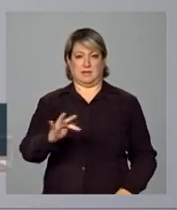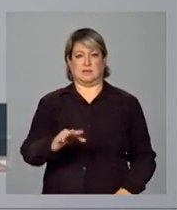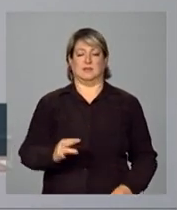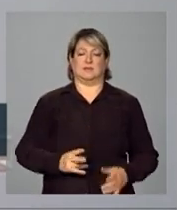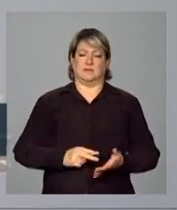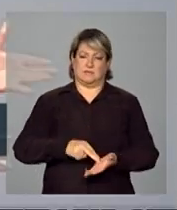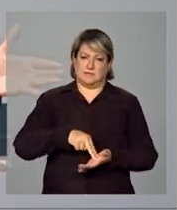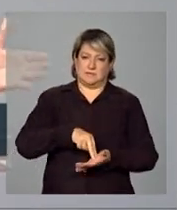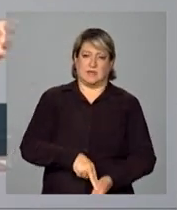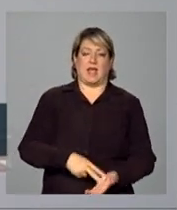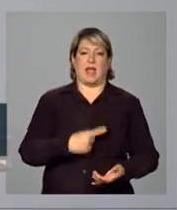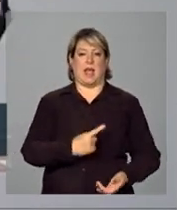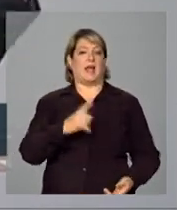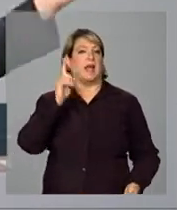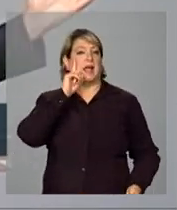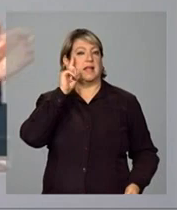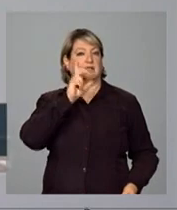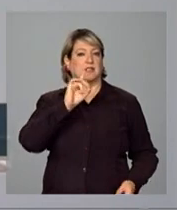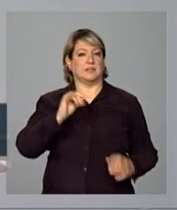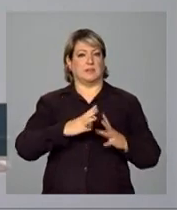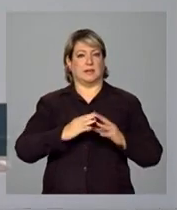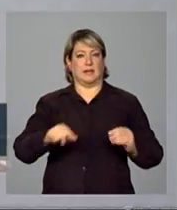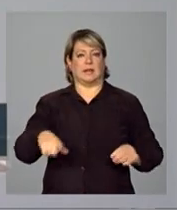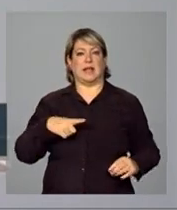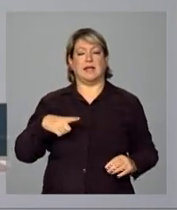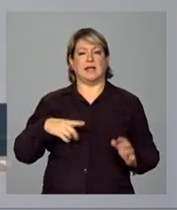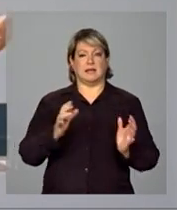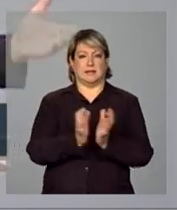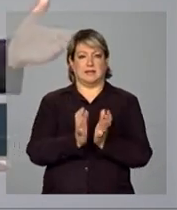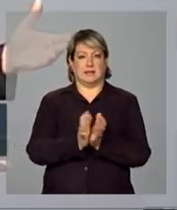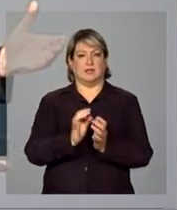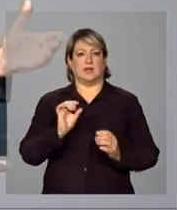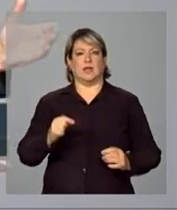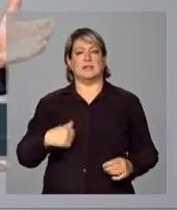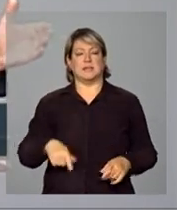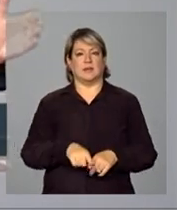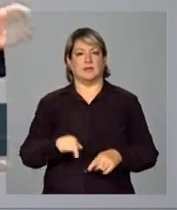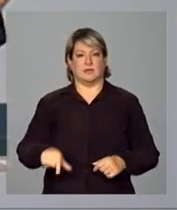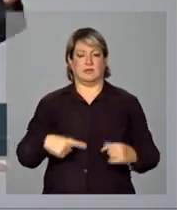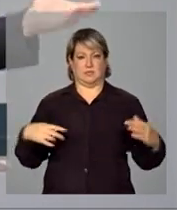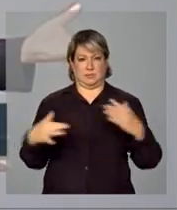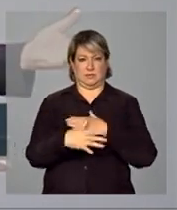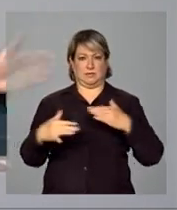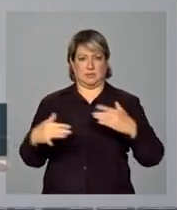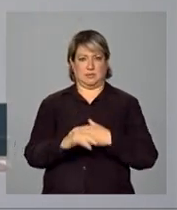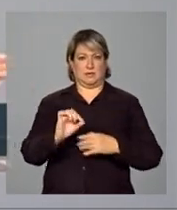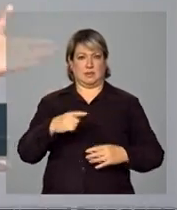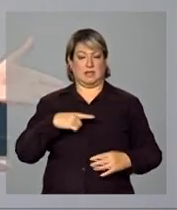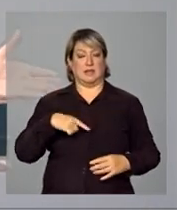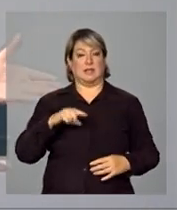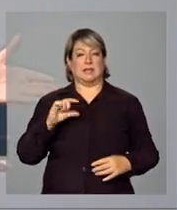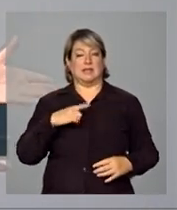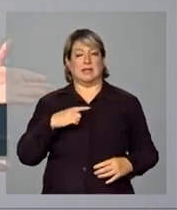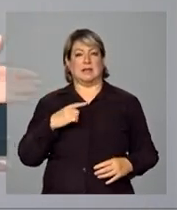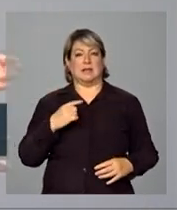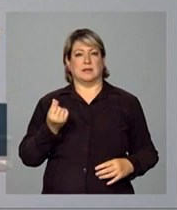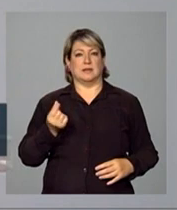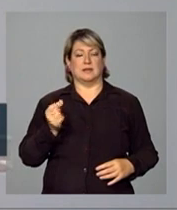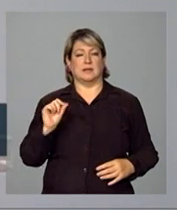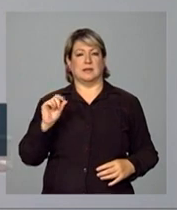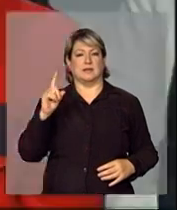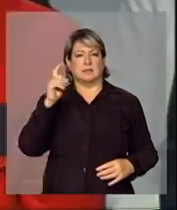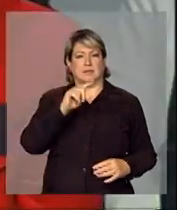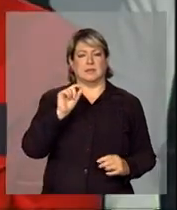passa. Um exemplo é o que vivemos hoje na cidade. A mobilidade urbana está levemente prejudicada. Por quê? Porque